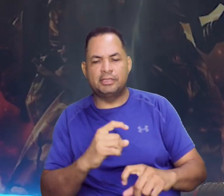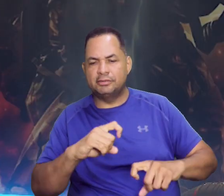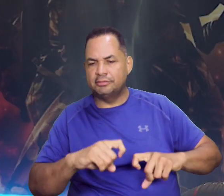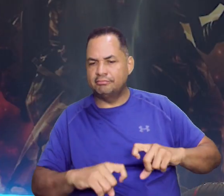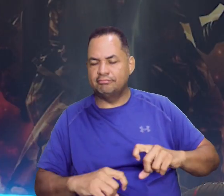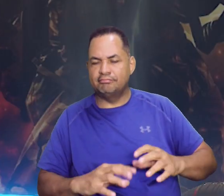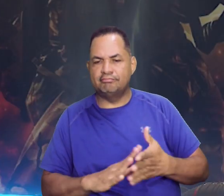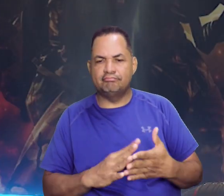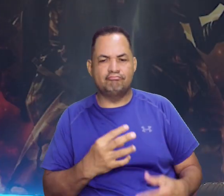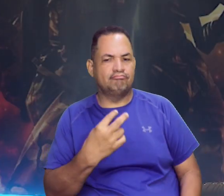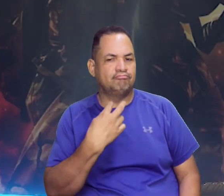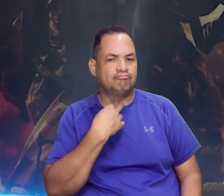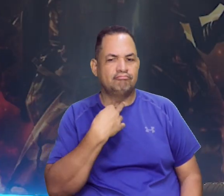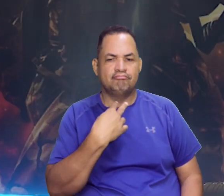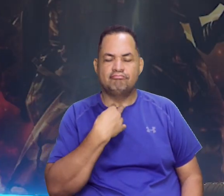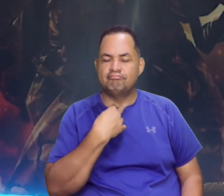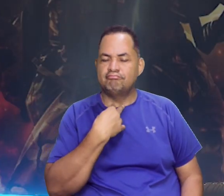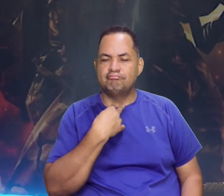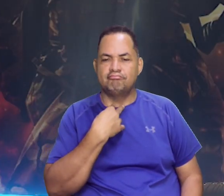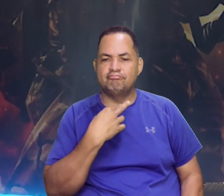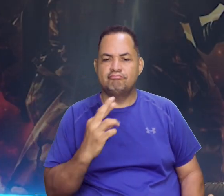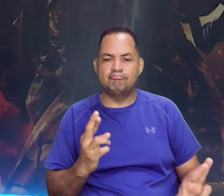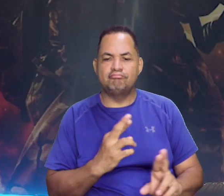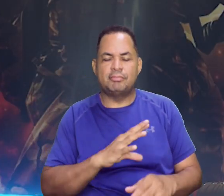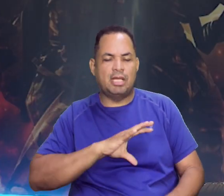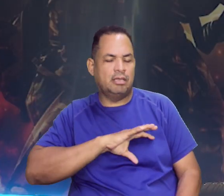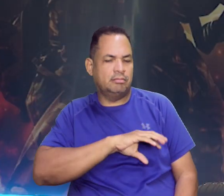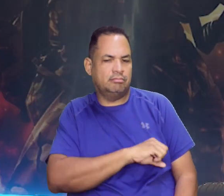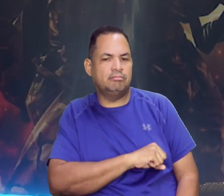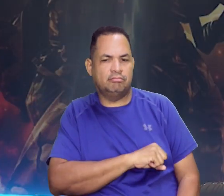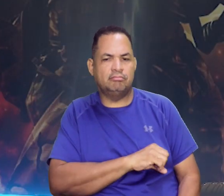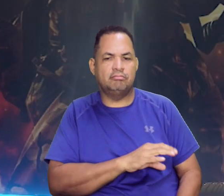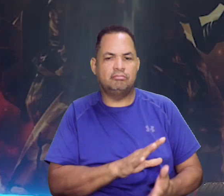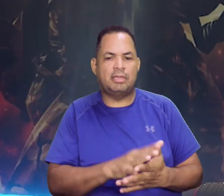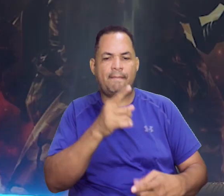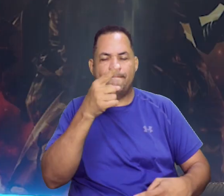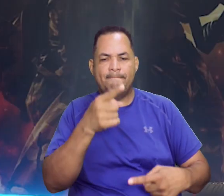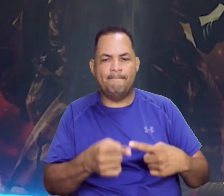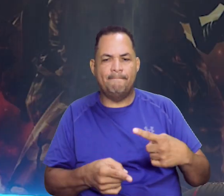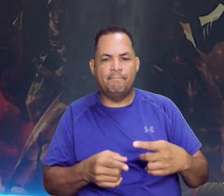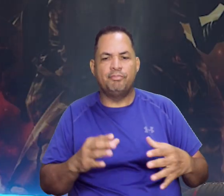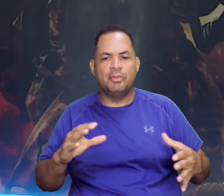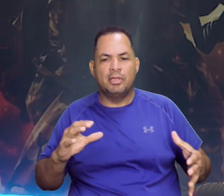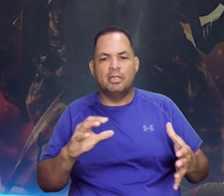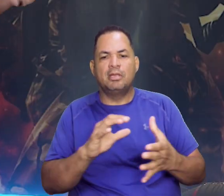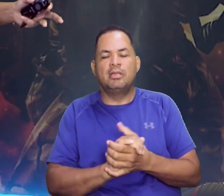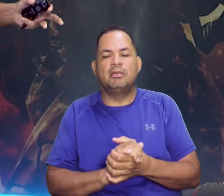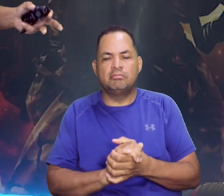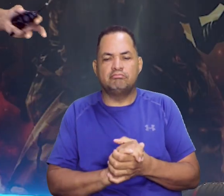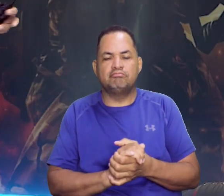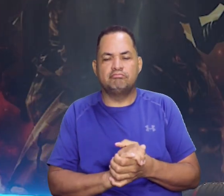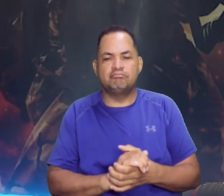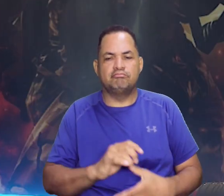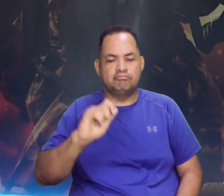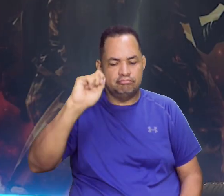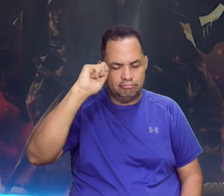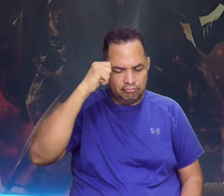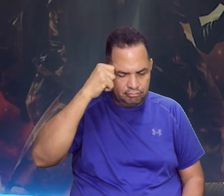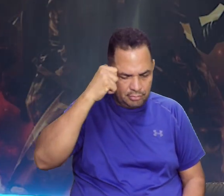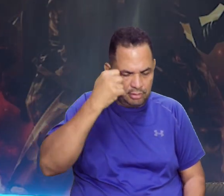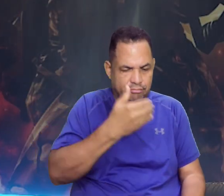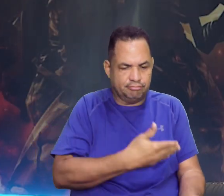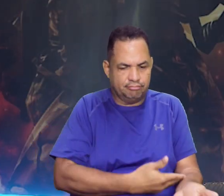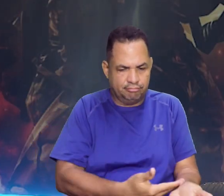sexualmente. Eles não podiam ter relação amorosa, ou seja, vai ser proibido o casamento de negro com